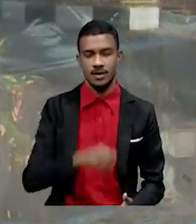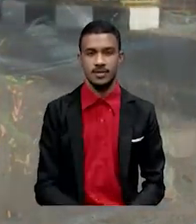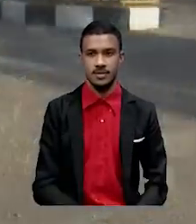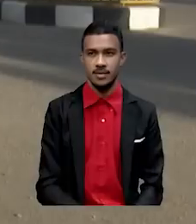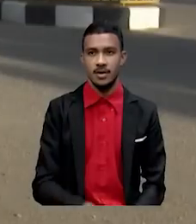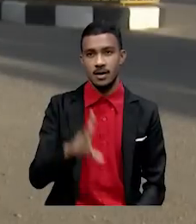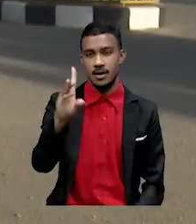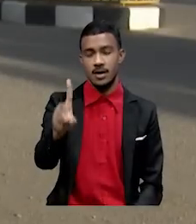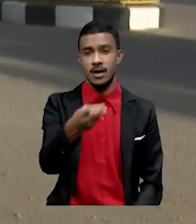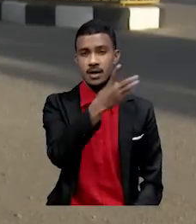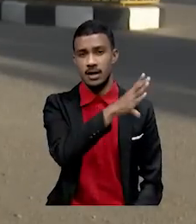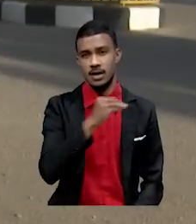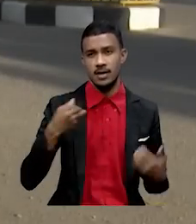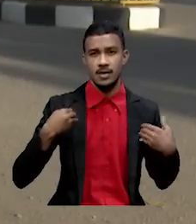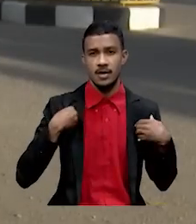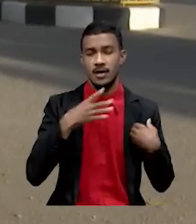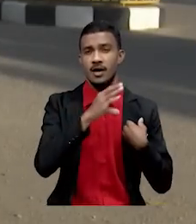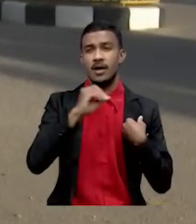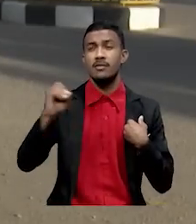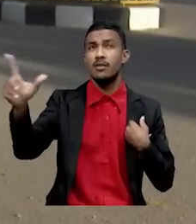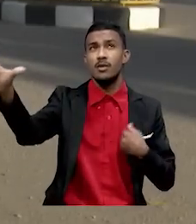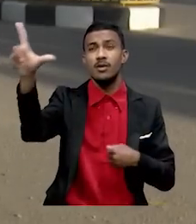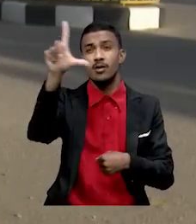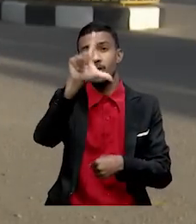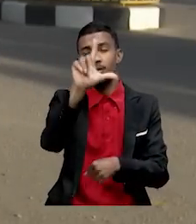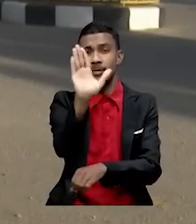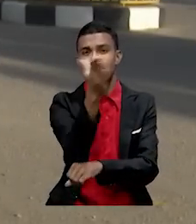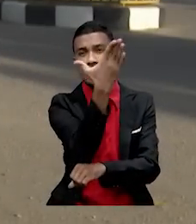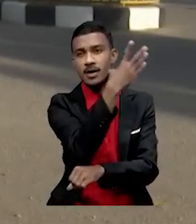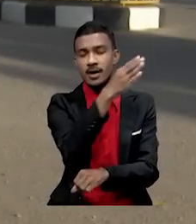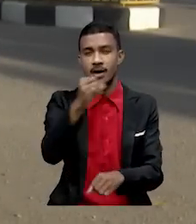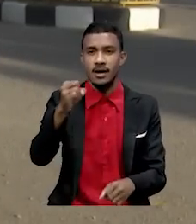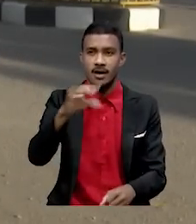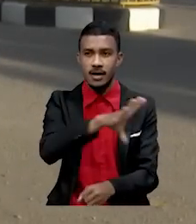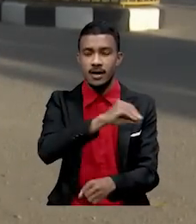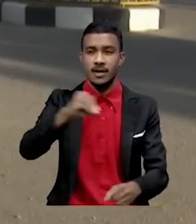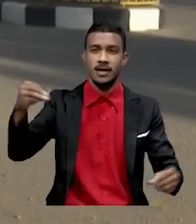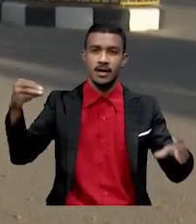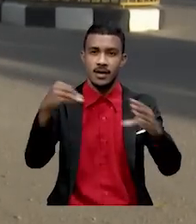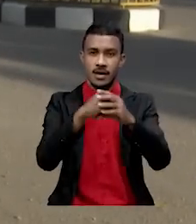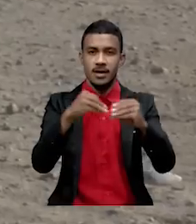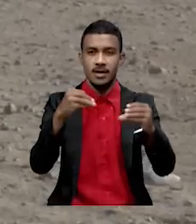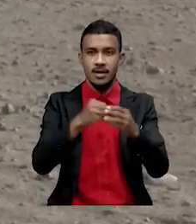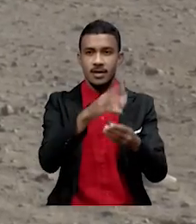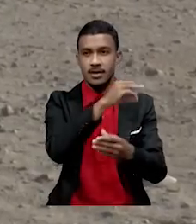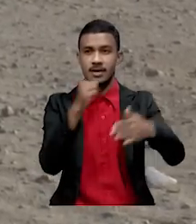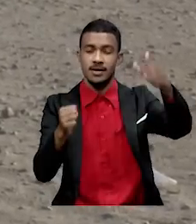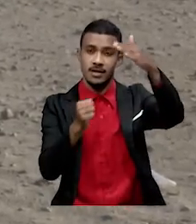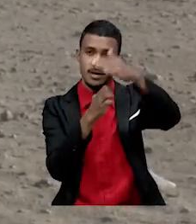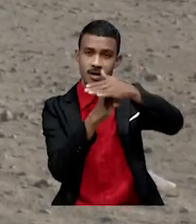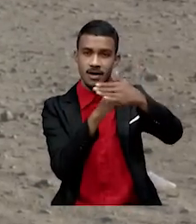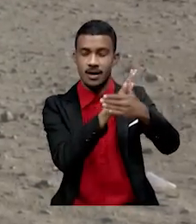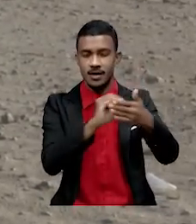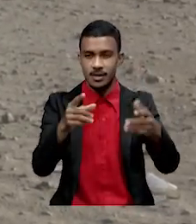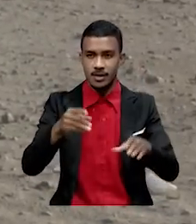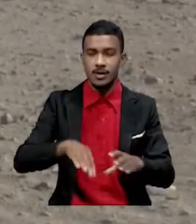Dader san molok romatan roman rai. Atais ne botas, taka ne sapeu. Hakat saiu si uma,